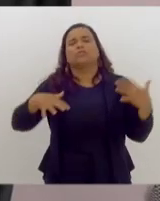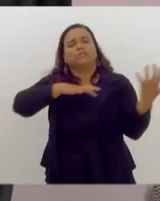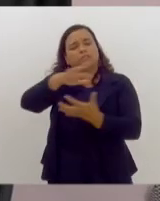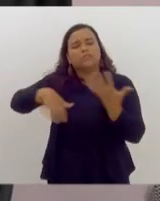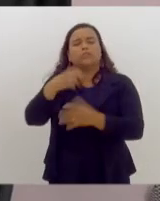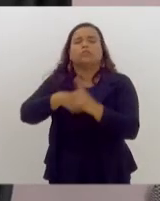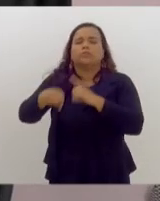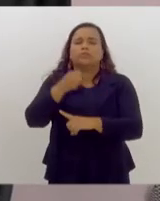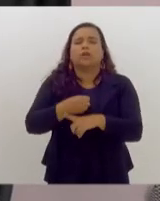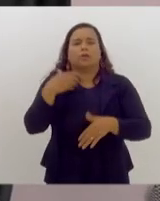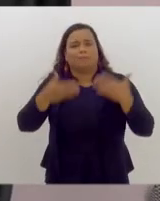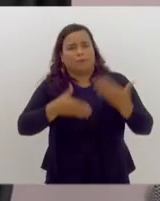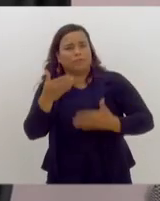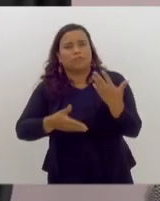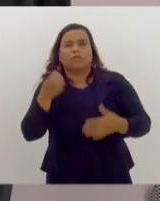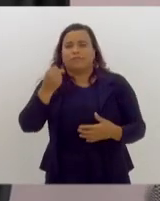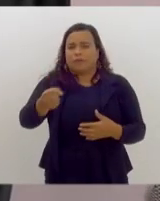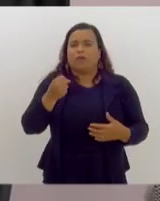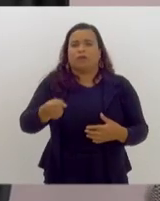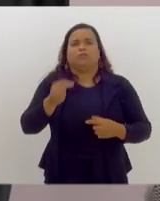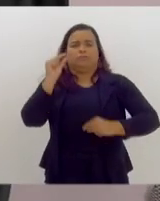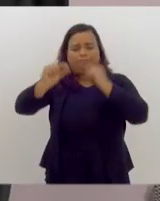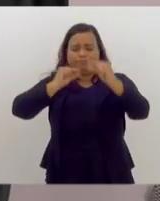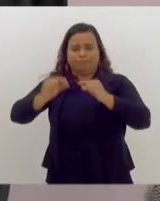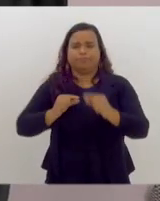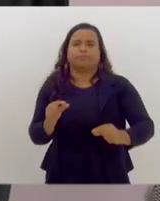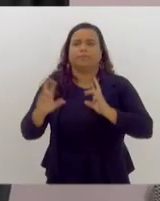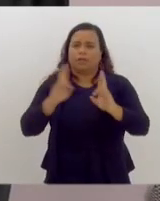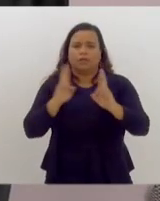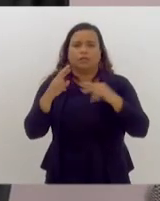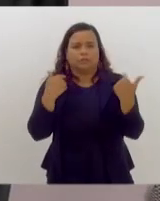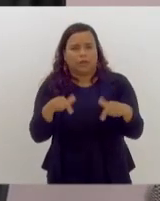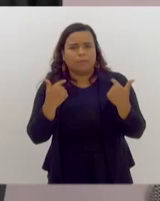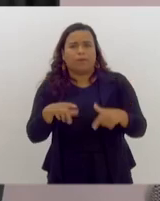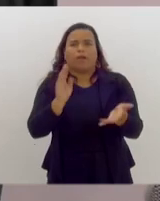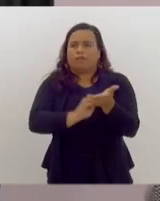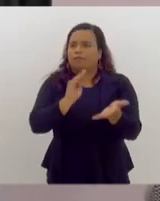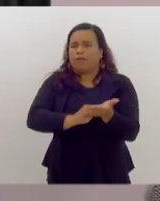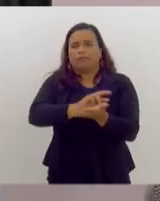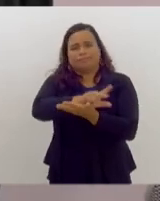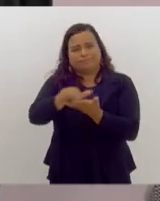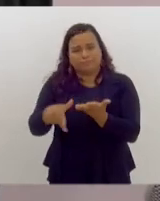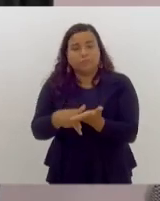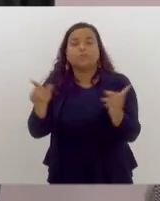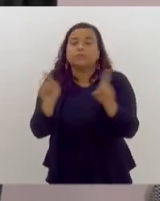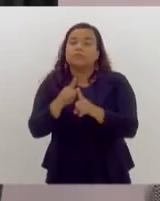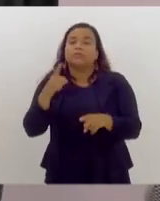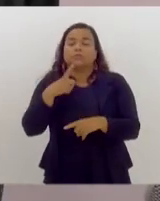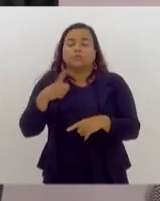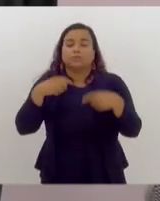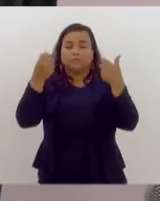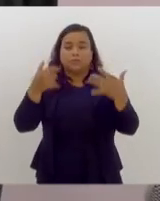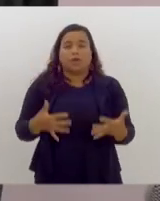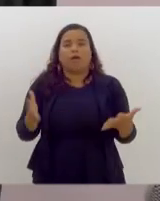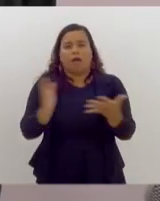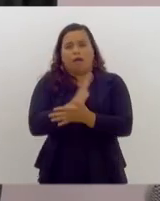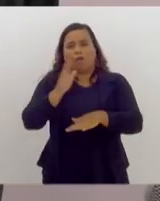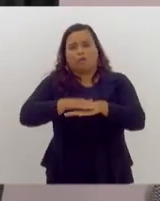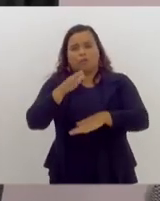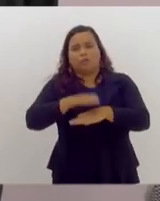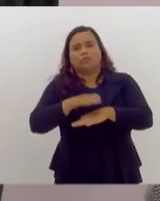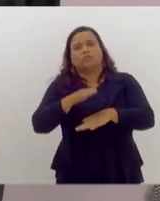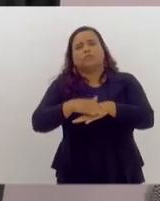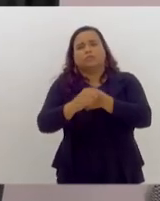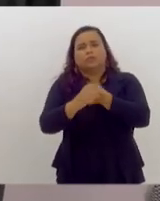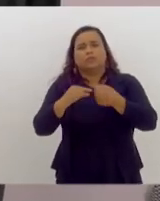social, um processo ainda maior de fragmentação das relações de trabalho, de precarização, que tem sido chamado por alguns autores de